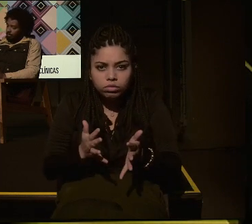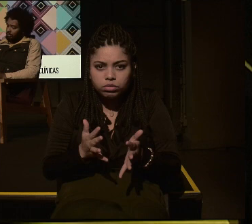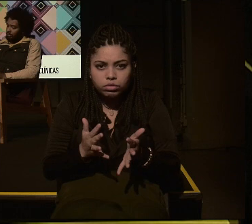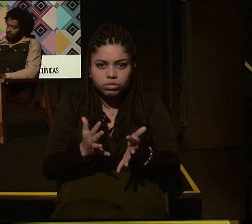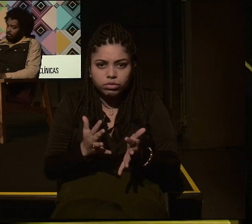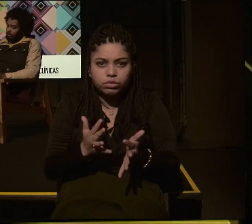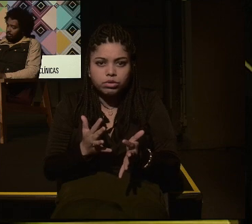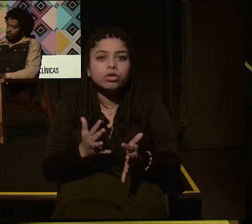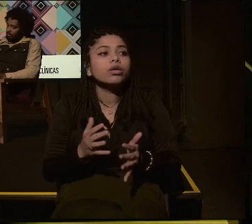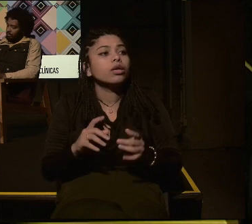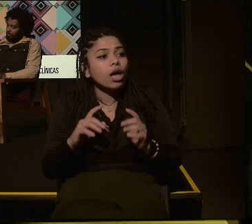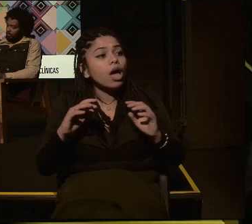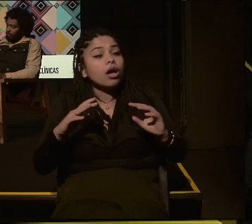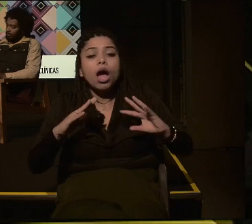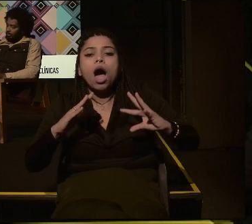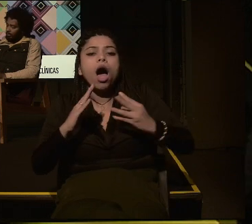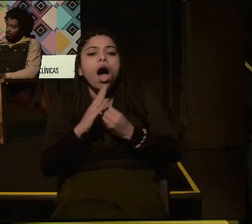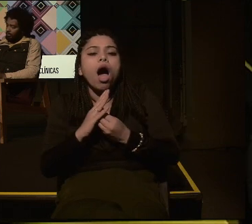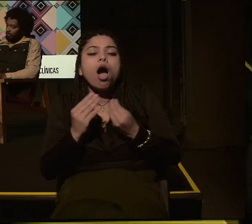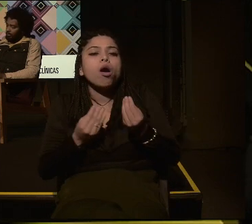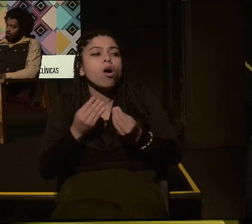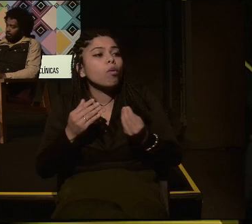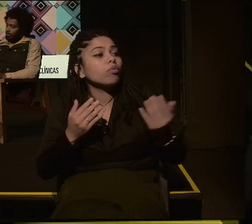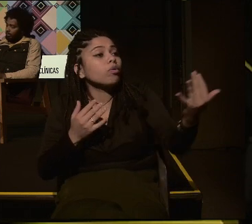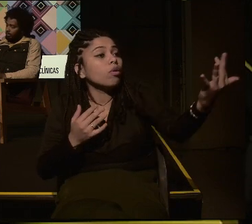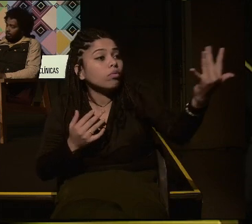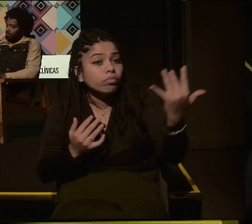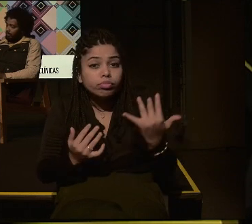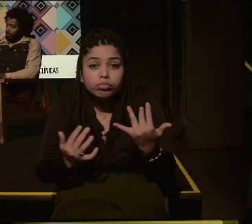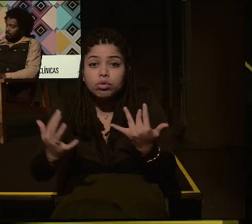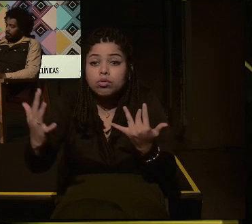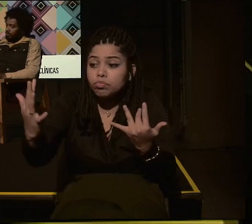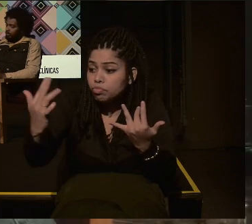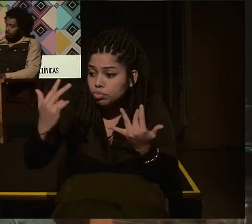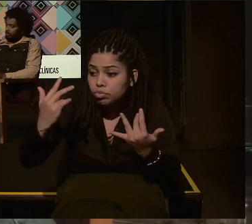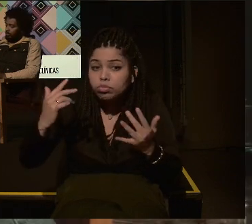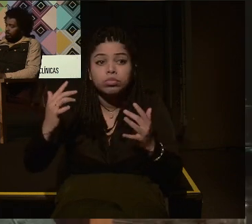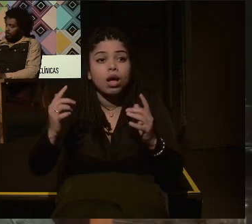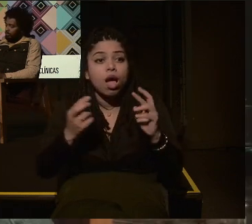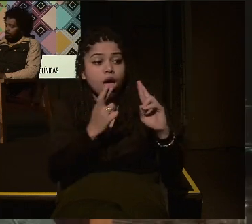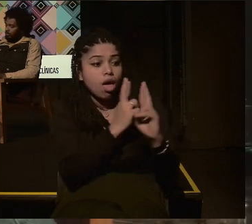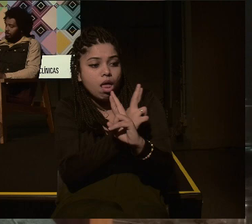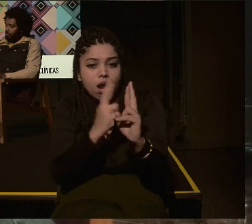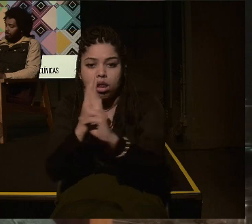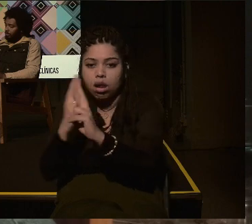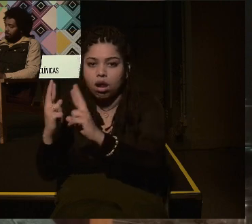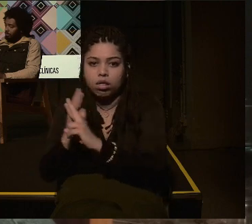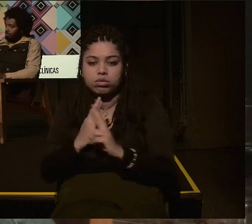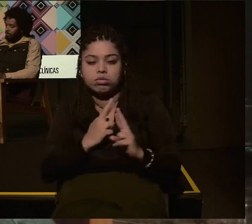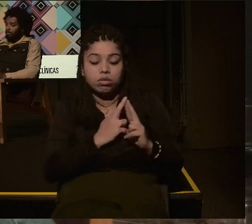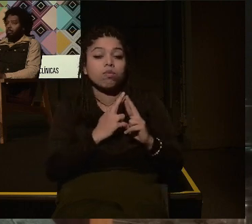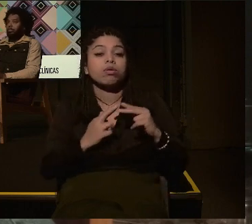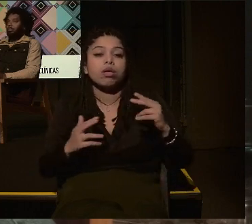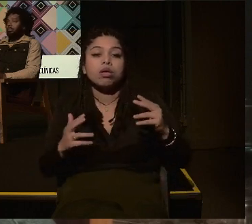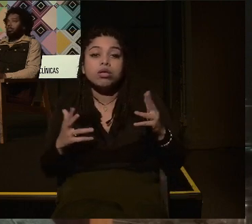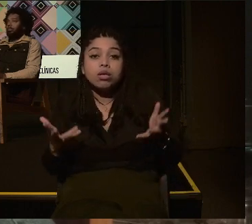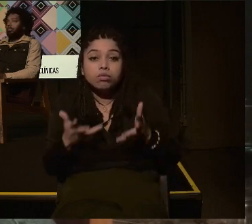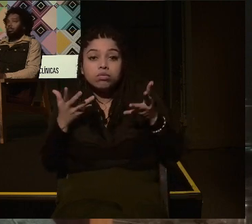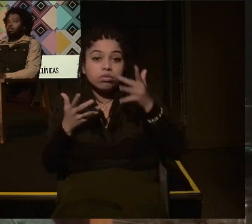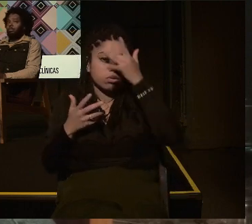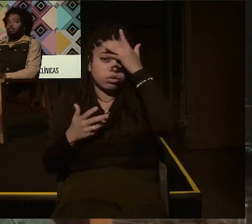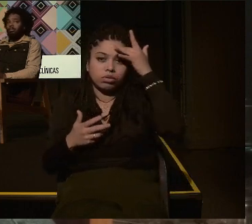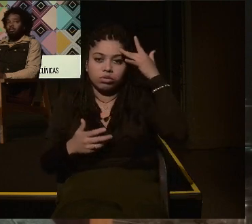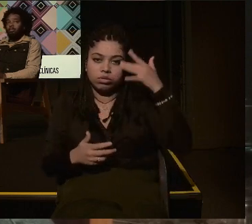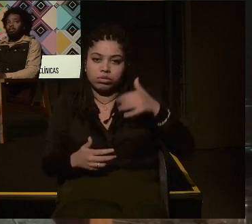de aquilombação. A aquilombação da saúde mental. A